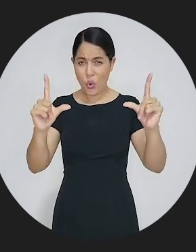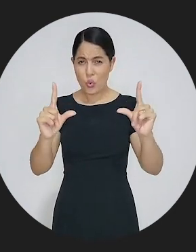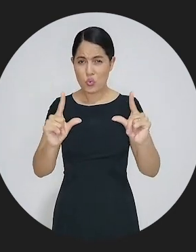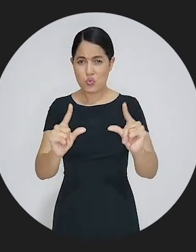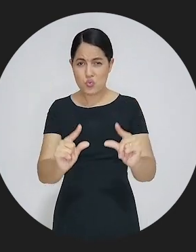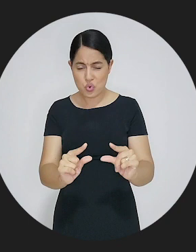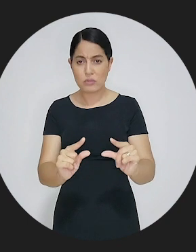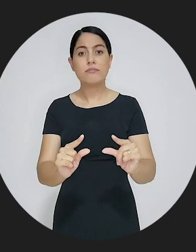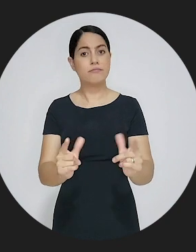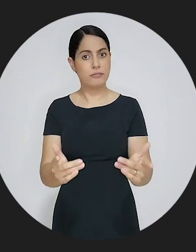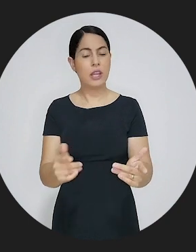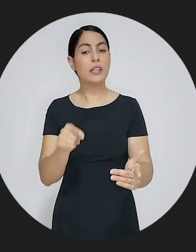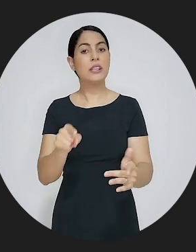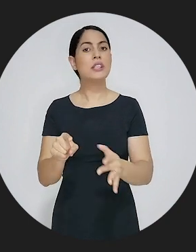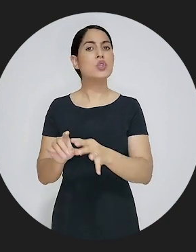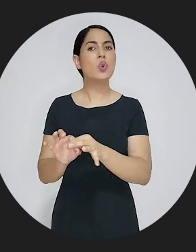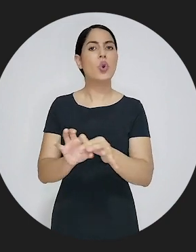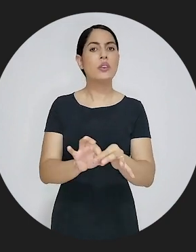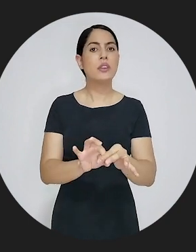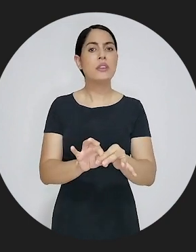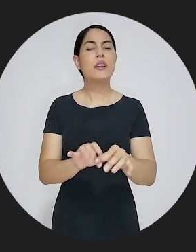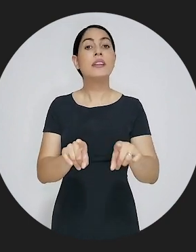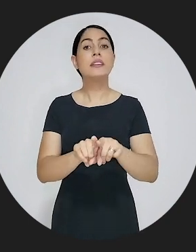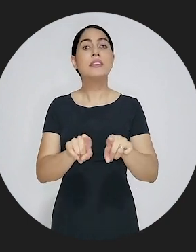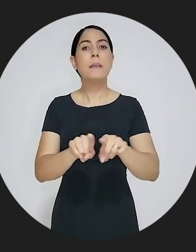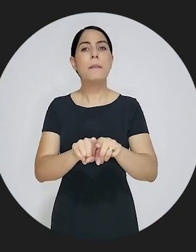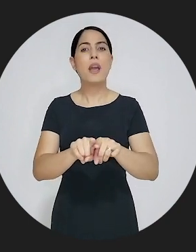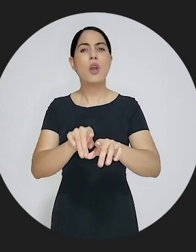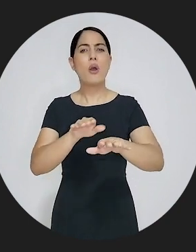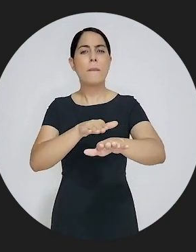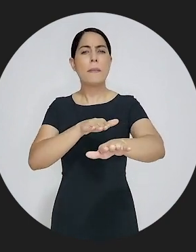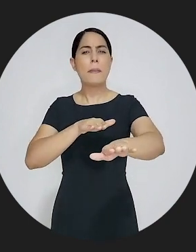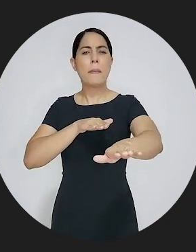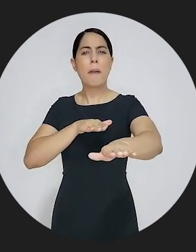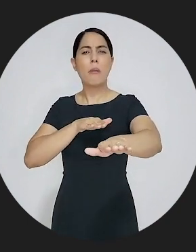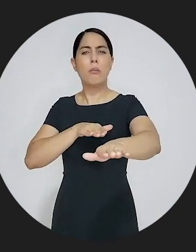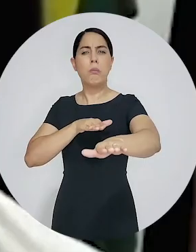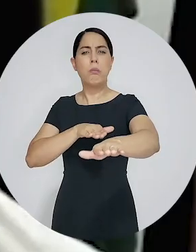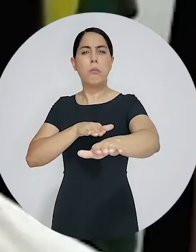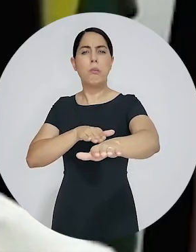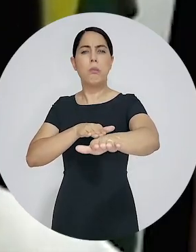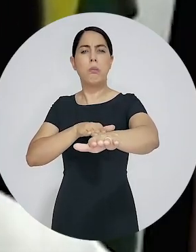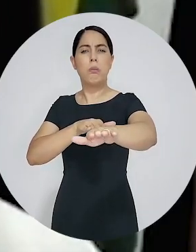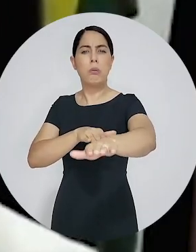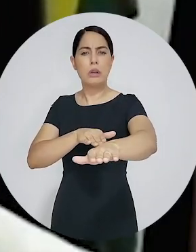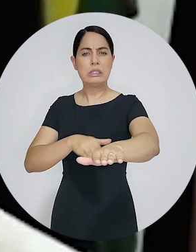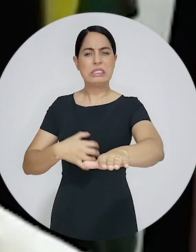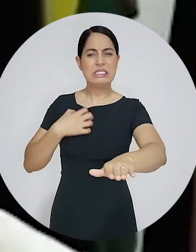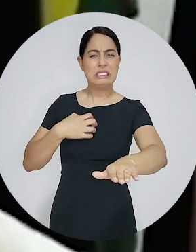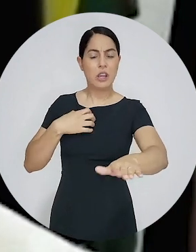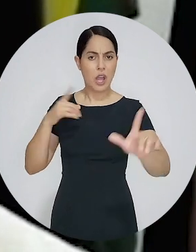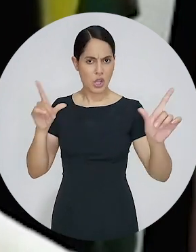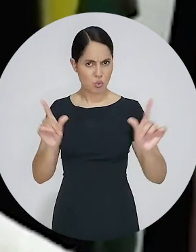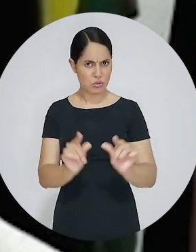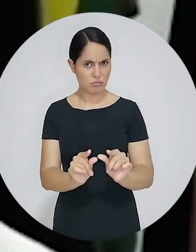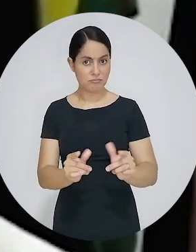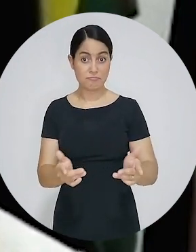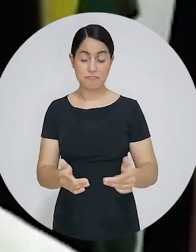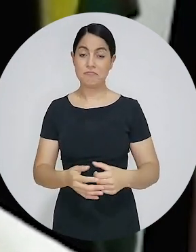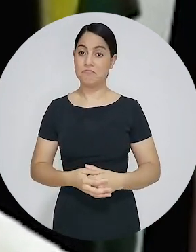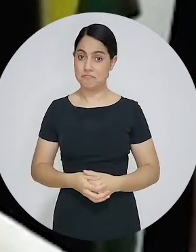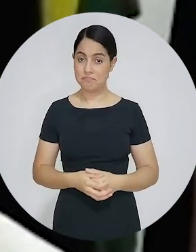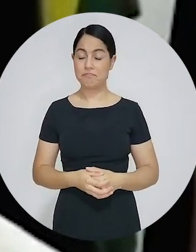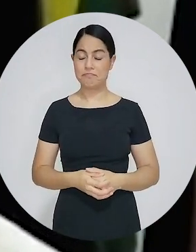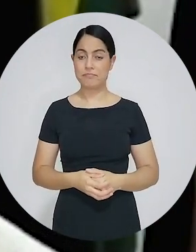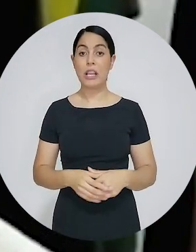o estresse dos engarrafamentos nos centros urbanos. Nós sabemos que o Código de Trânsito diz que o